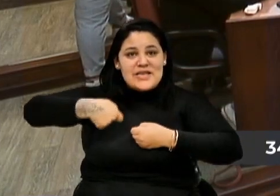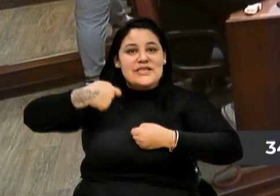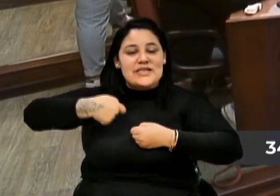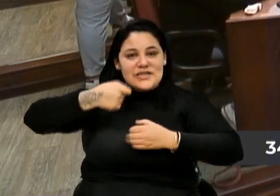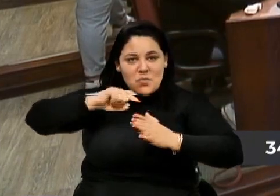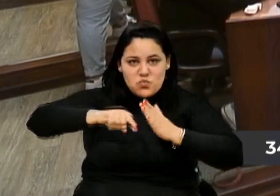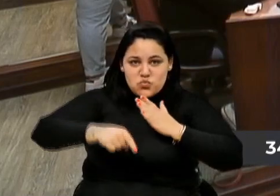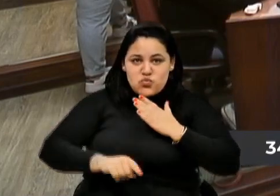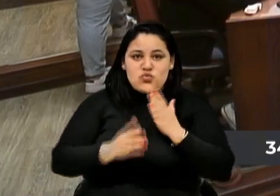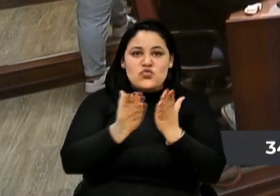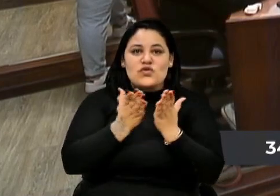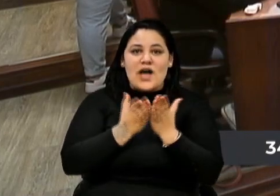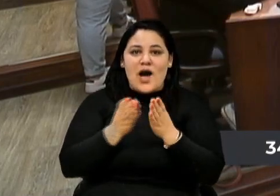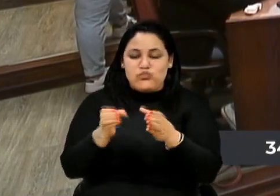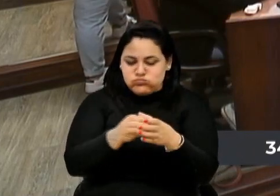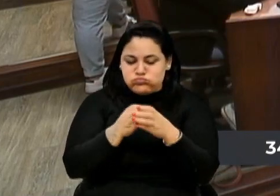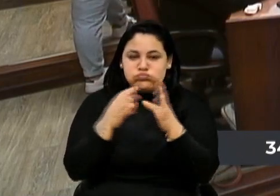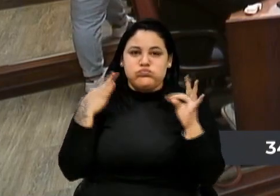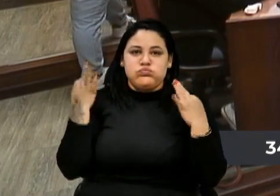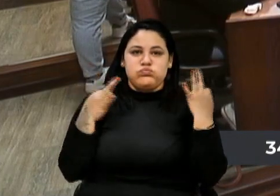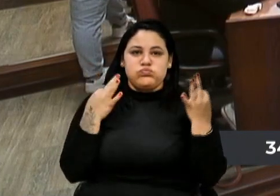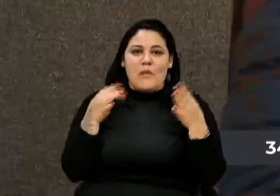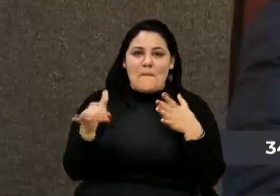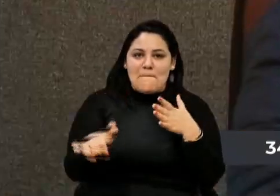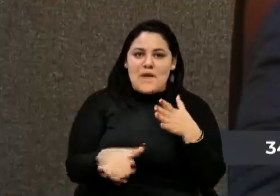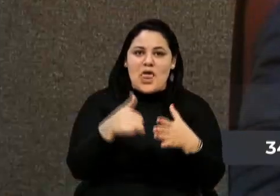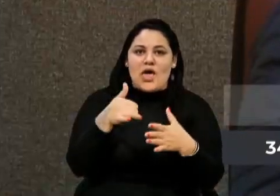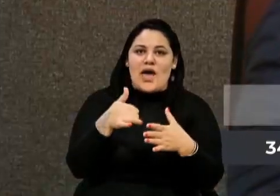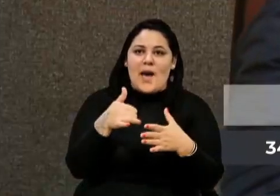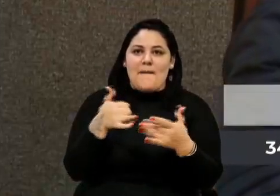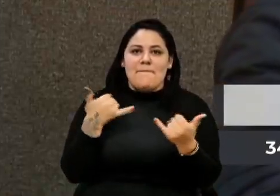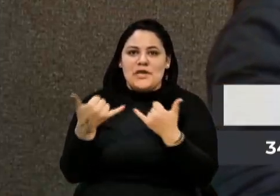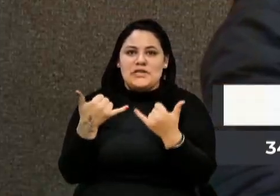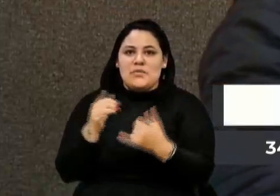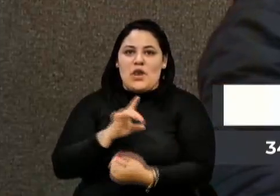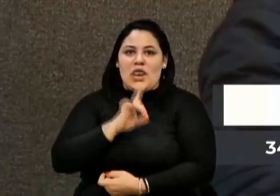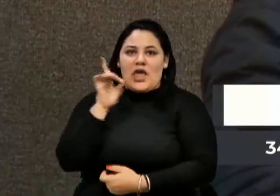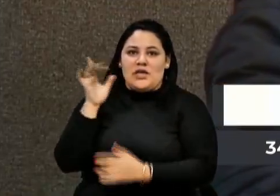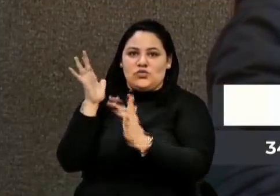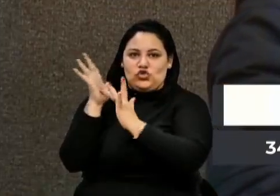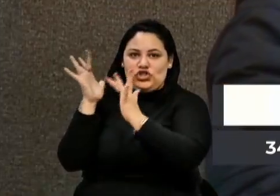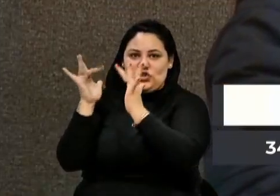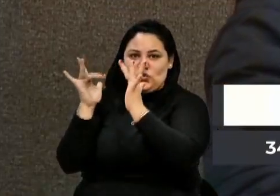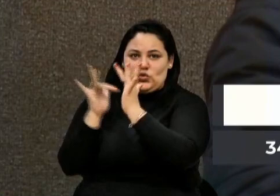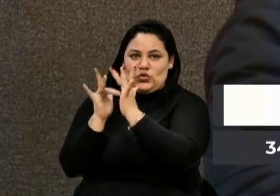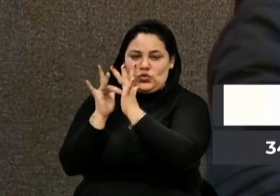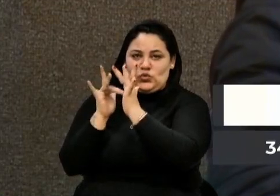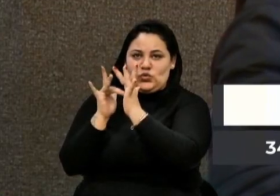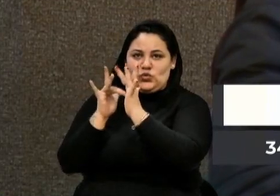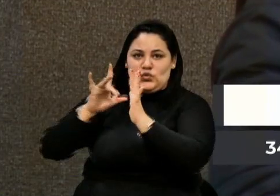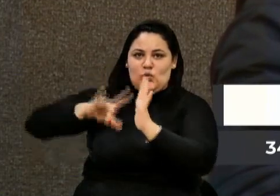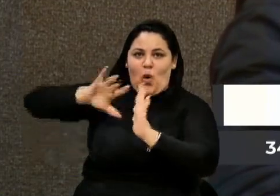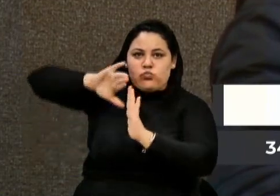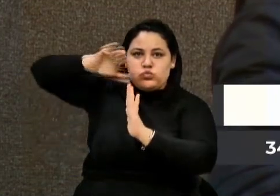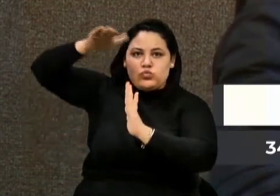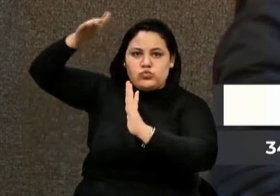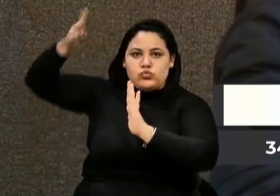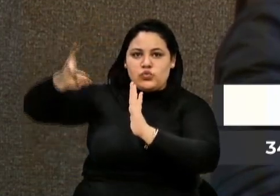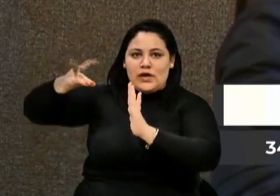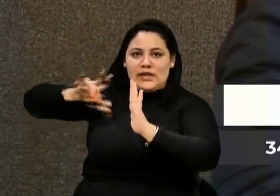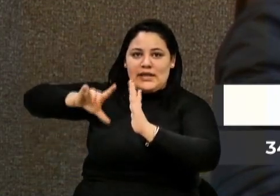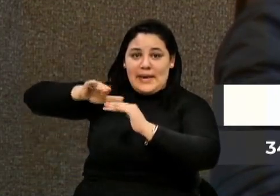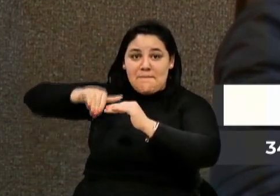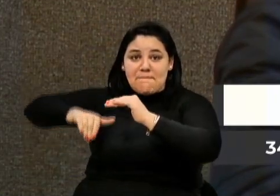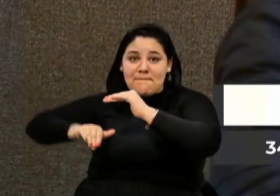religioso, deve melhorar, por exemplo, no Jesus do Terceiro Milênio, nos pavilhões Festa da Uva, nós temos abaixo o Museu